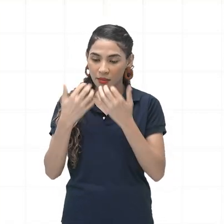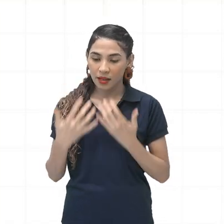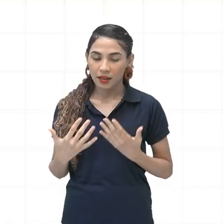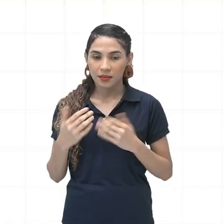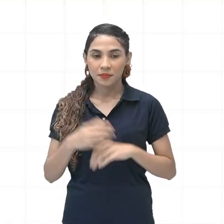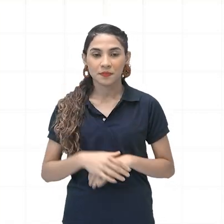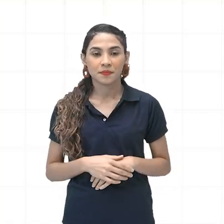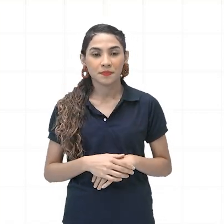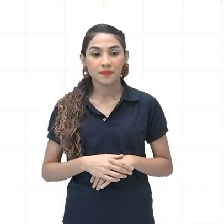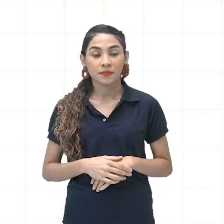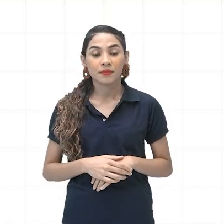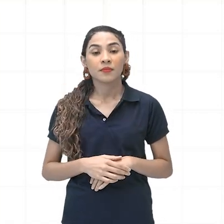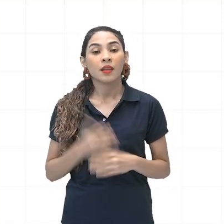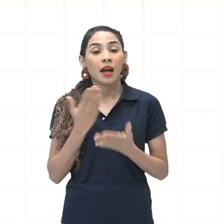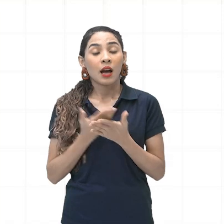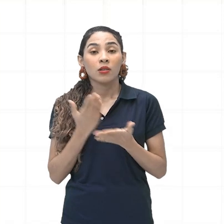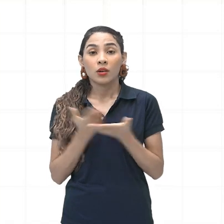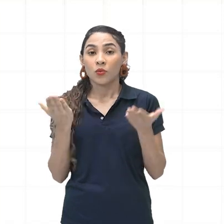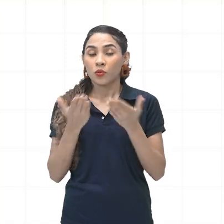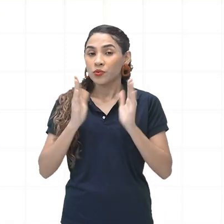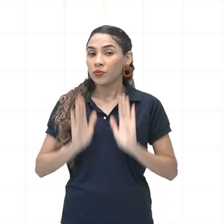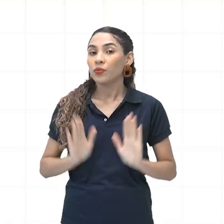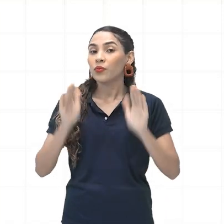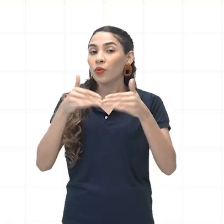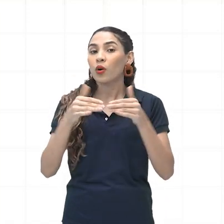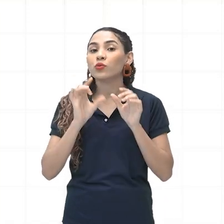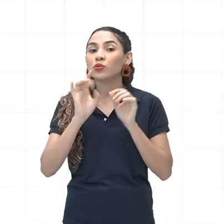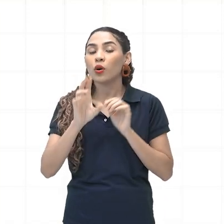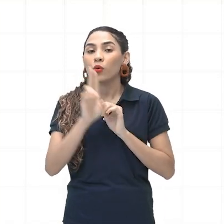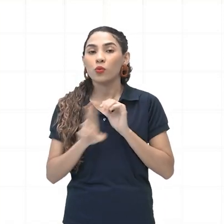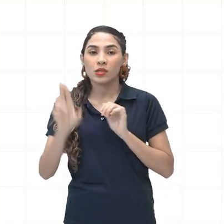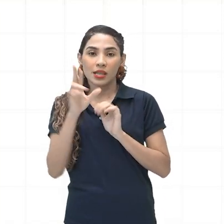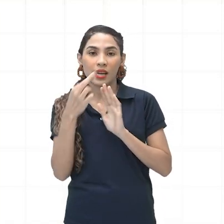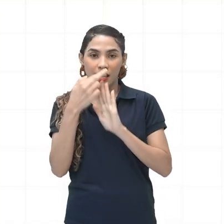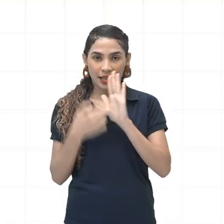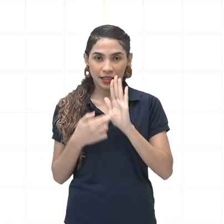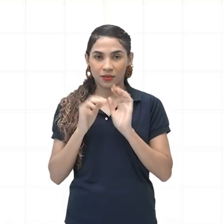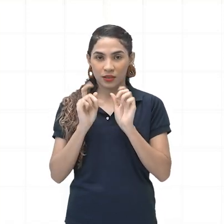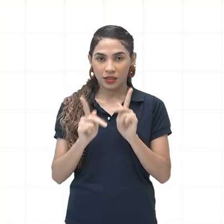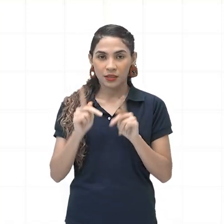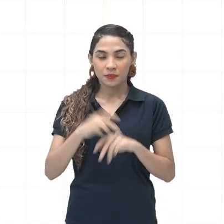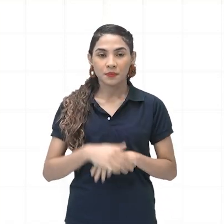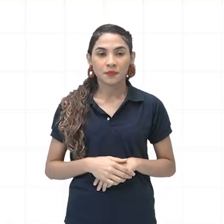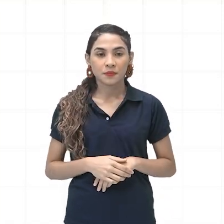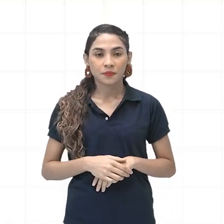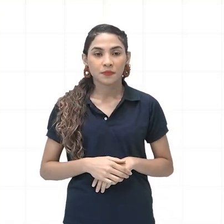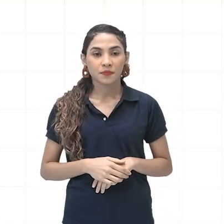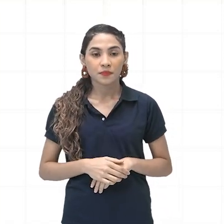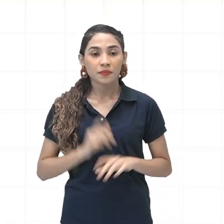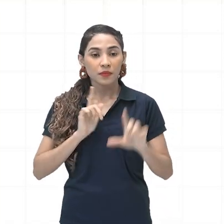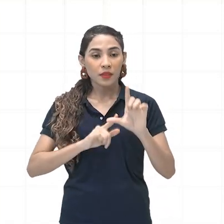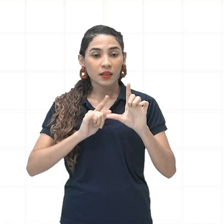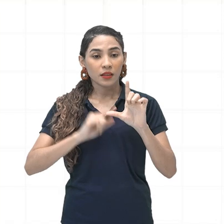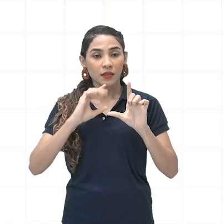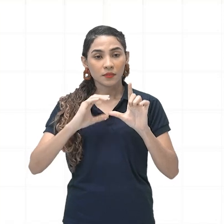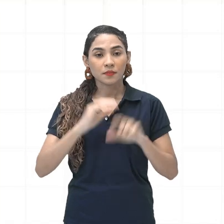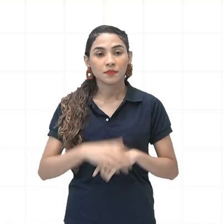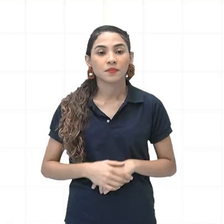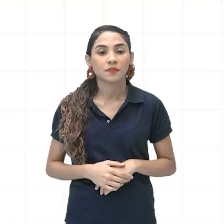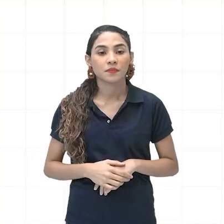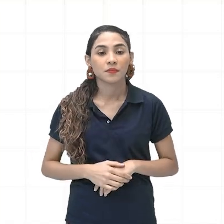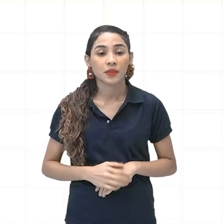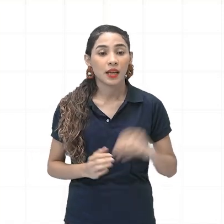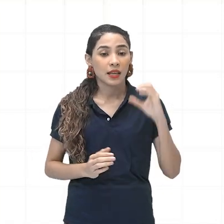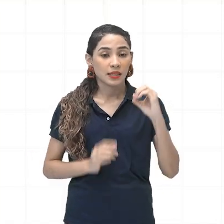né? Mas aqui nessa aula, a gente está aprendendo somente a aplicar a propriedade. Na letra C, nós temos